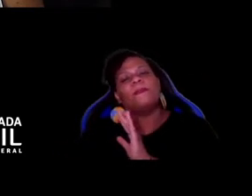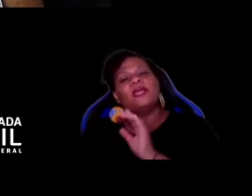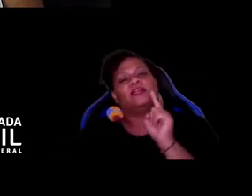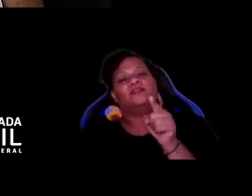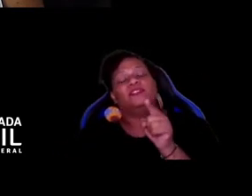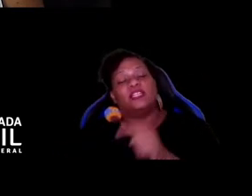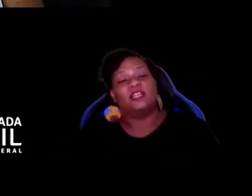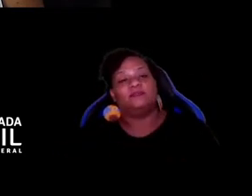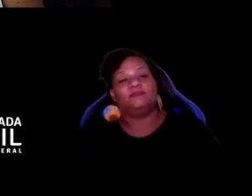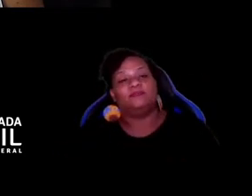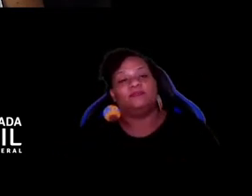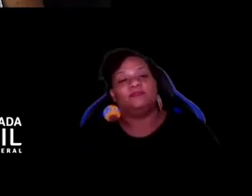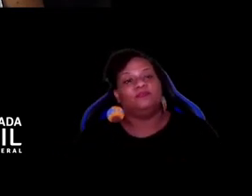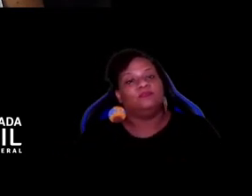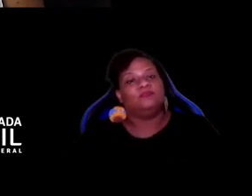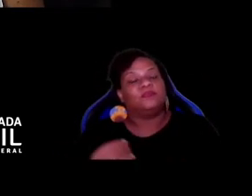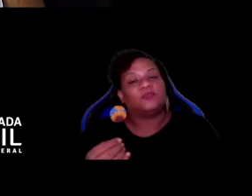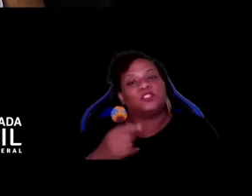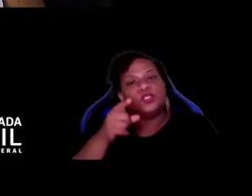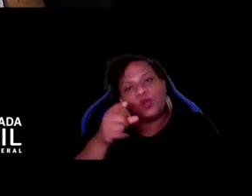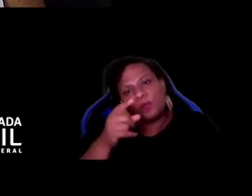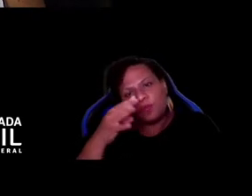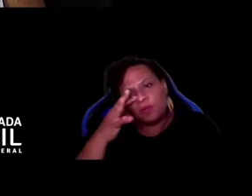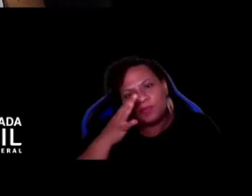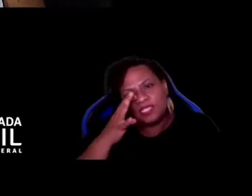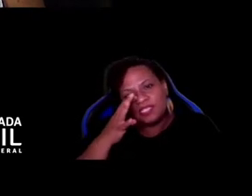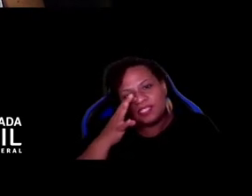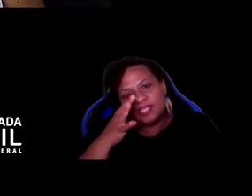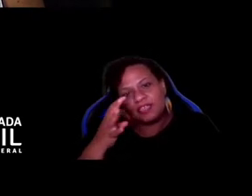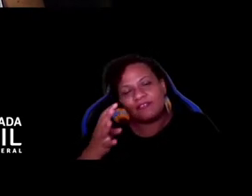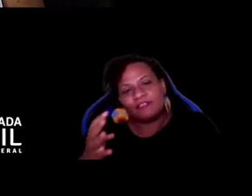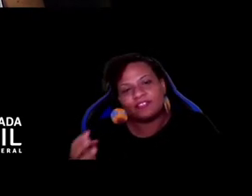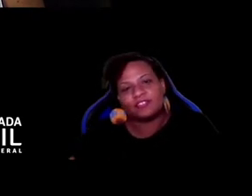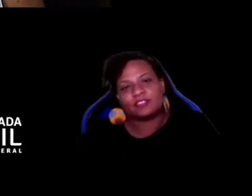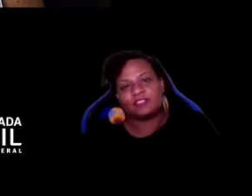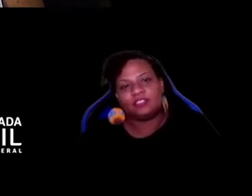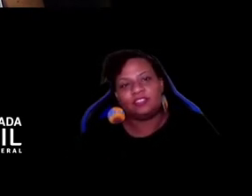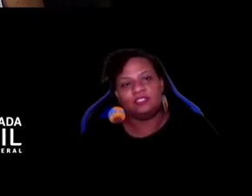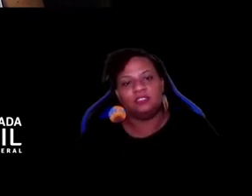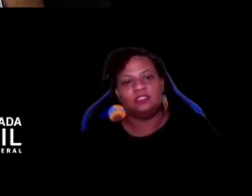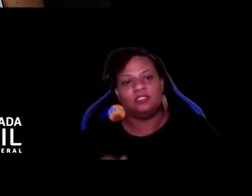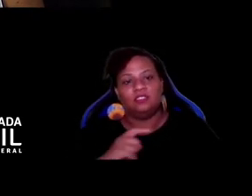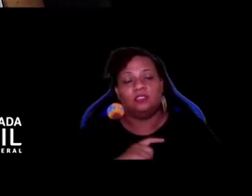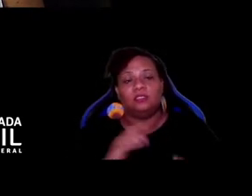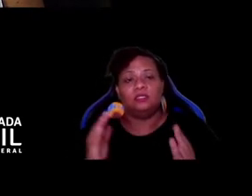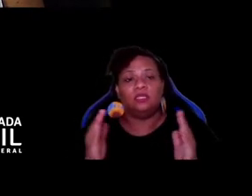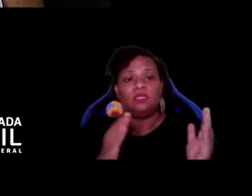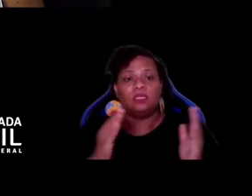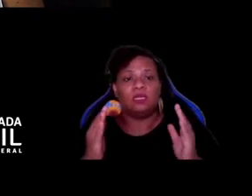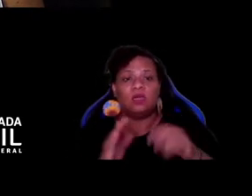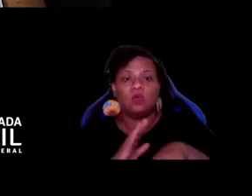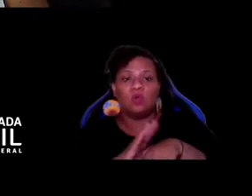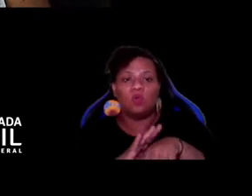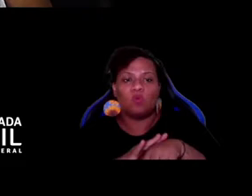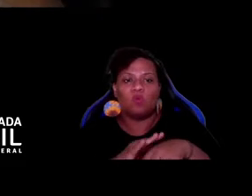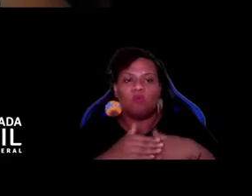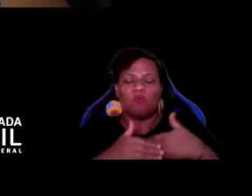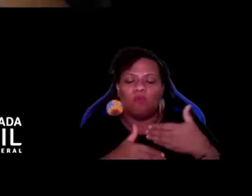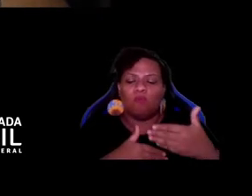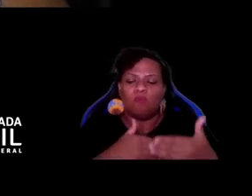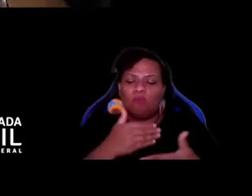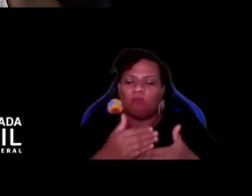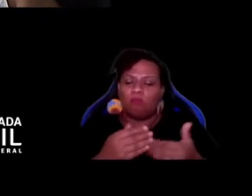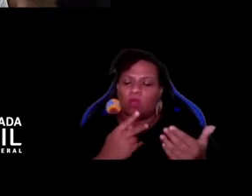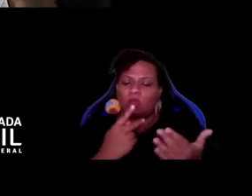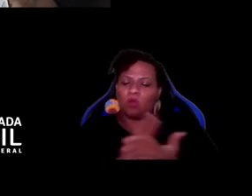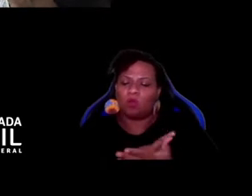Como é que a senhora observa isso assim, sabe? Se em algum momento houve esses atravessamentos assim, né?